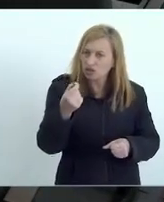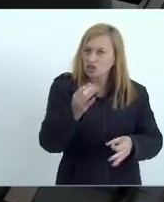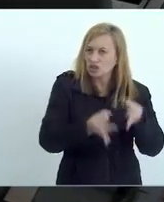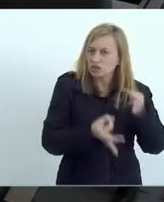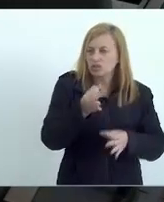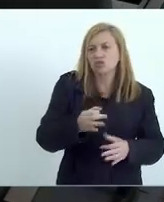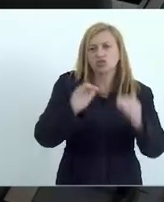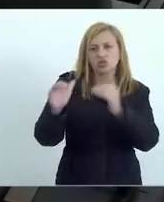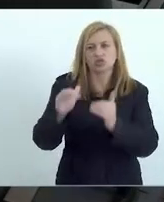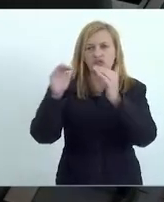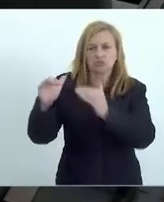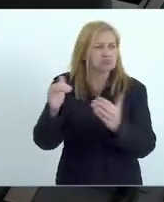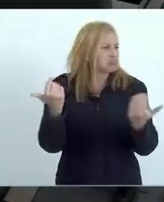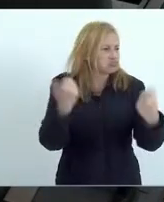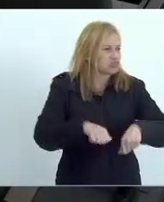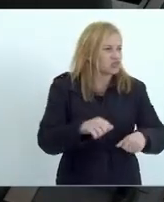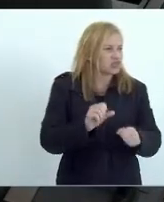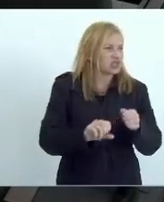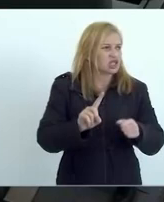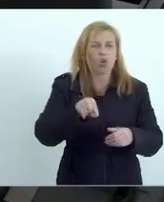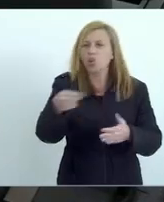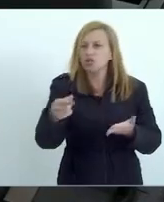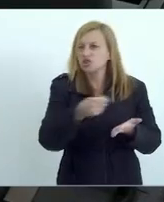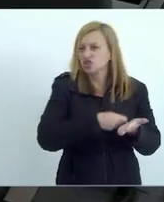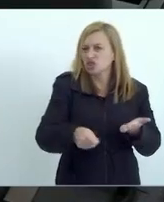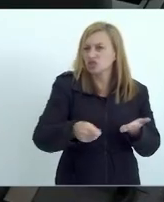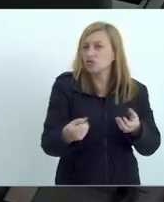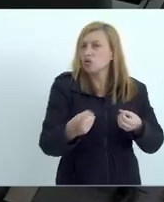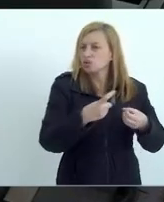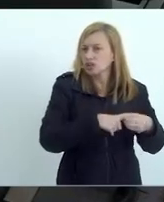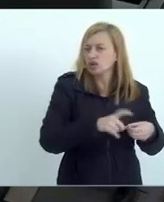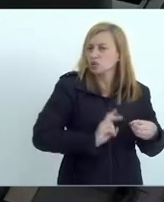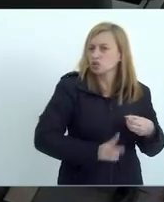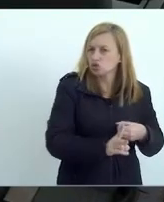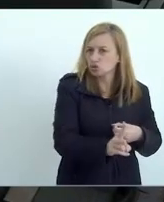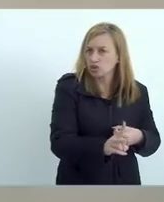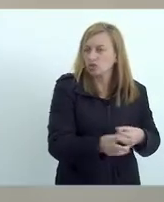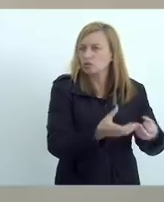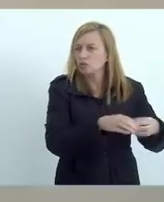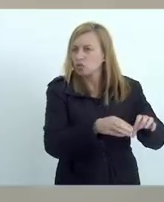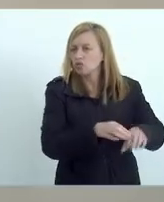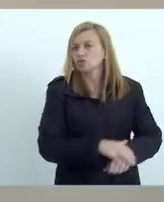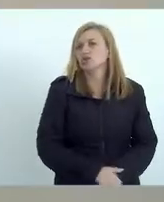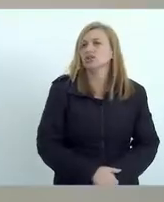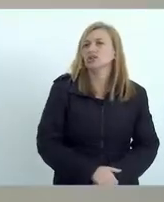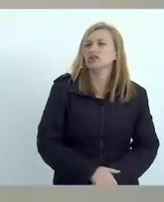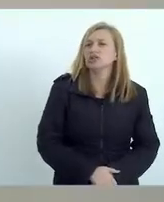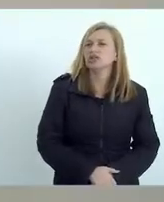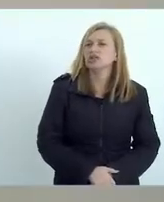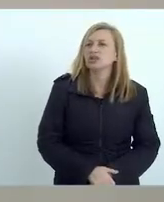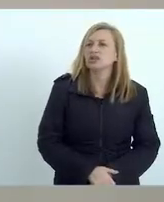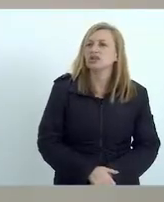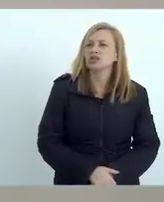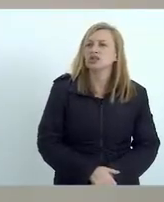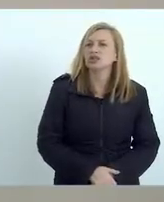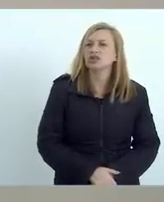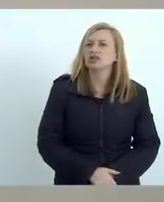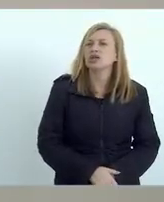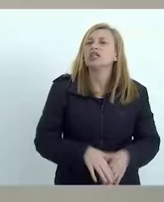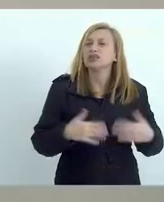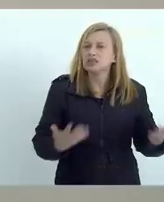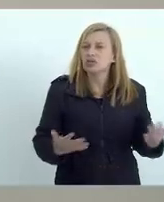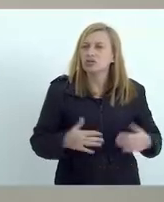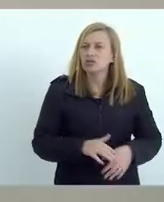do Tribunal de Justiça ela não precisa fazer outras inscrições então foi retomado e continuaram com o concurso então é foi